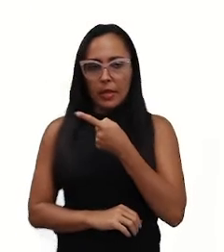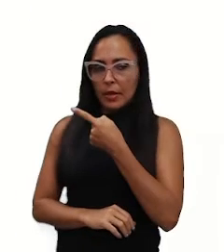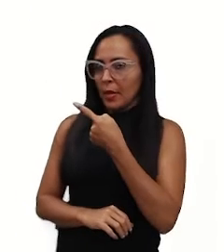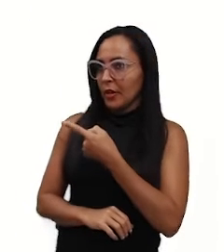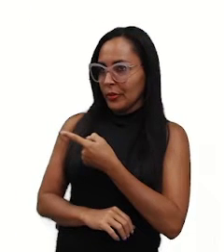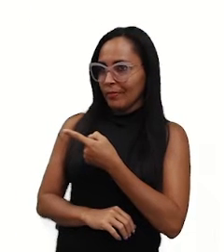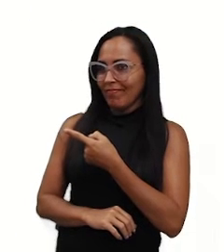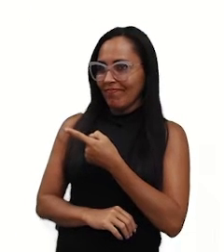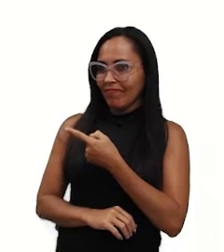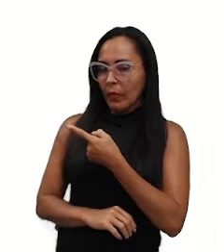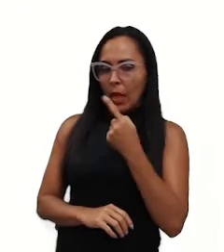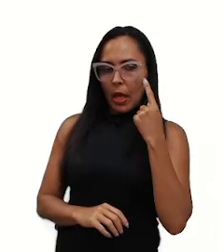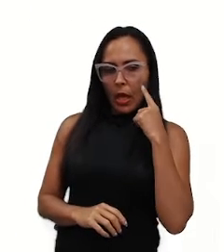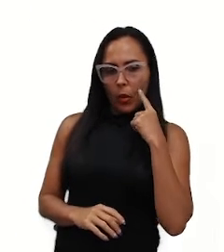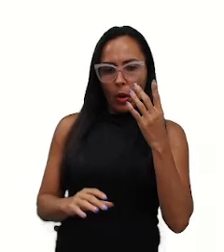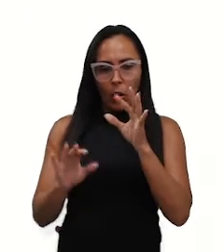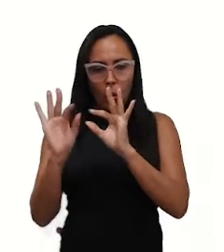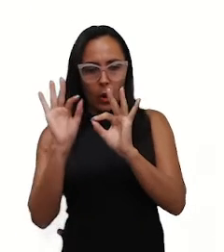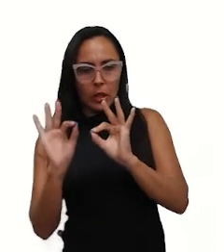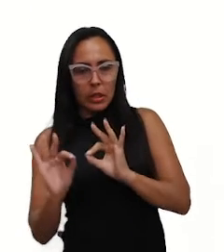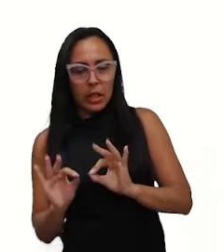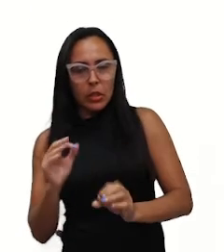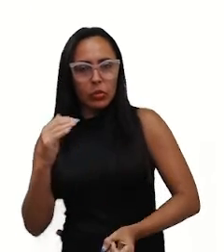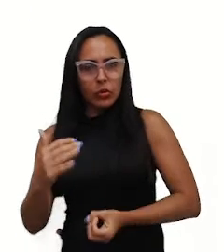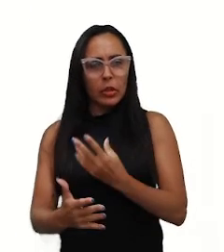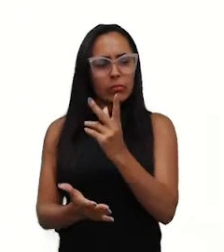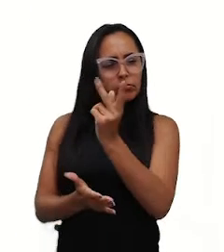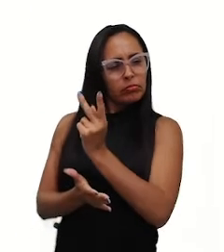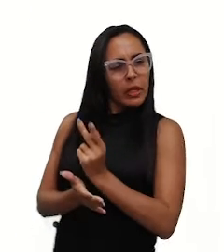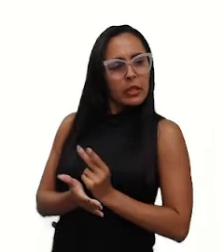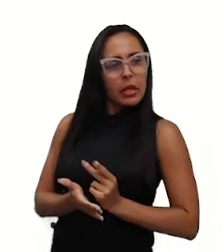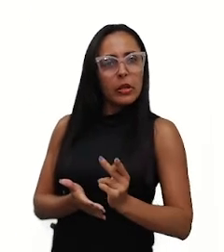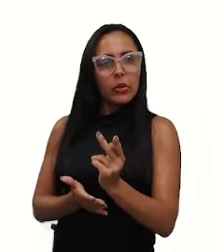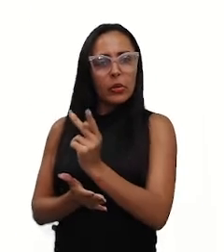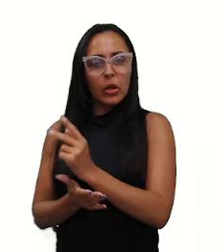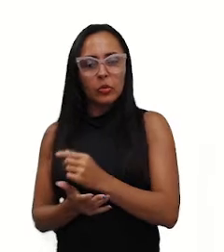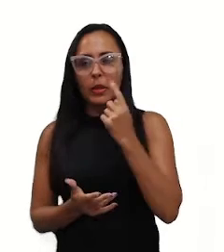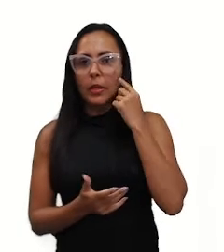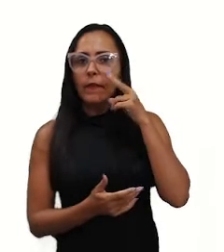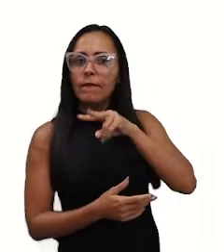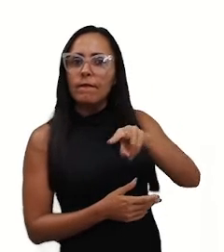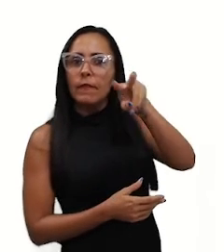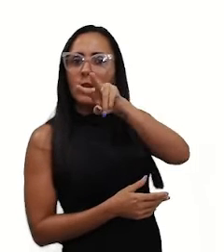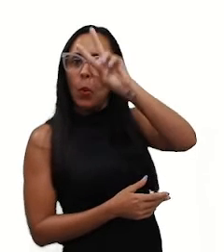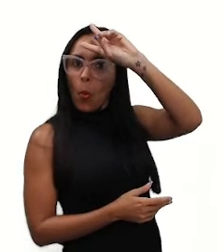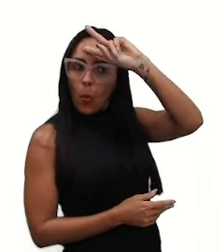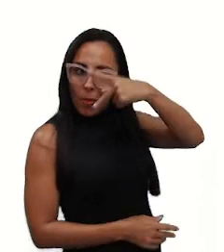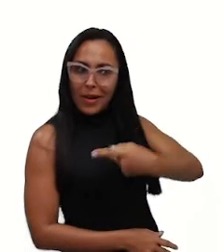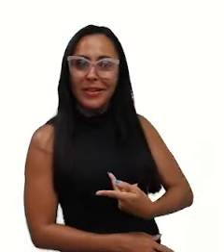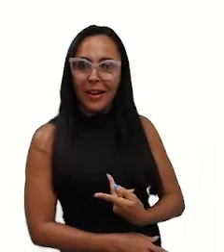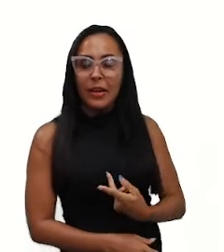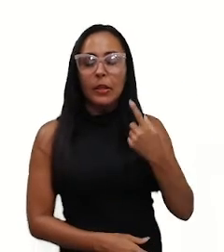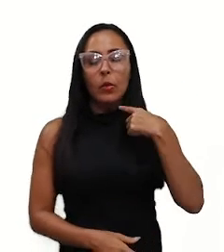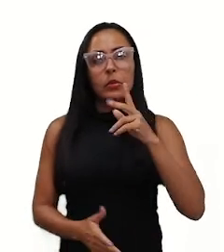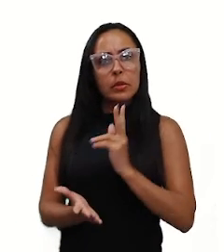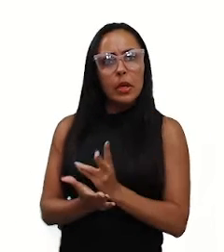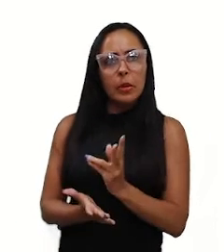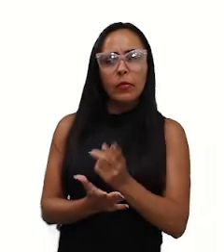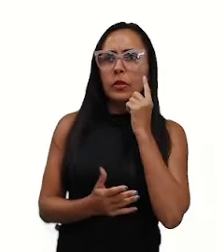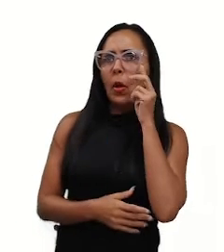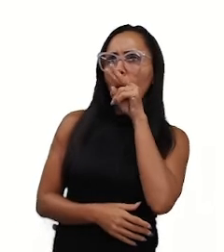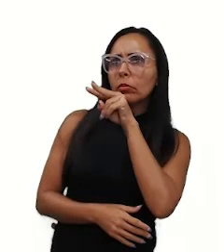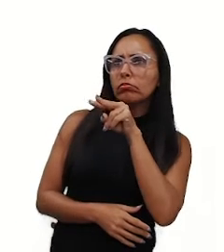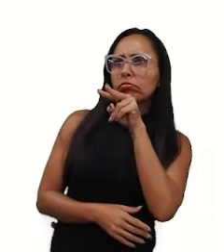de projeção que dá origem a desenhos correspondentes à visão humana. Então, sempre que a gente olha uma